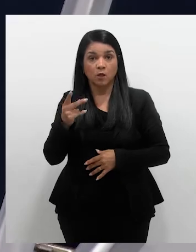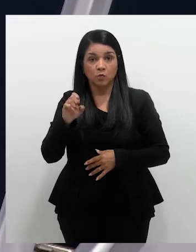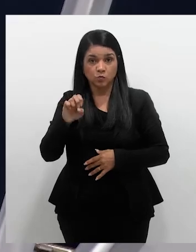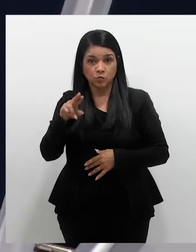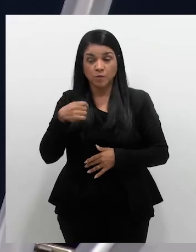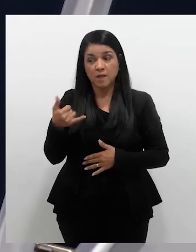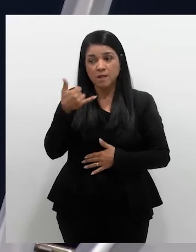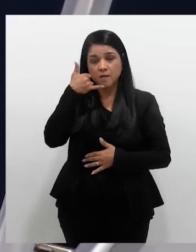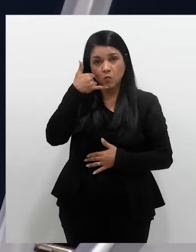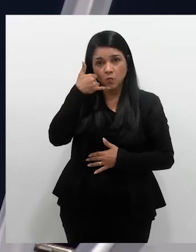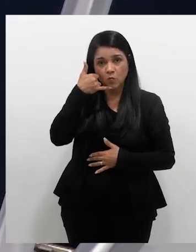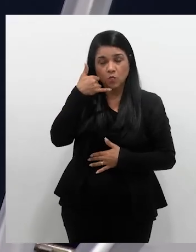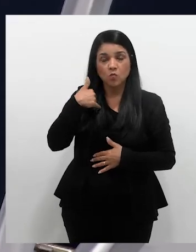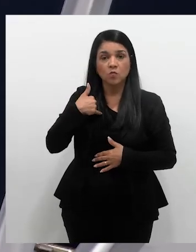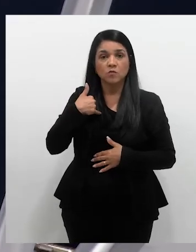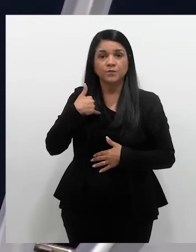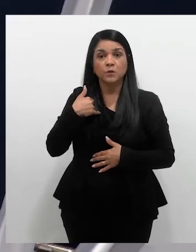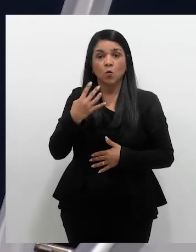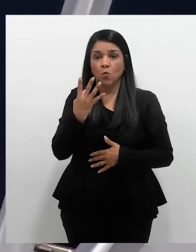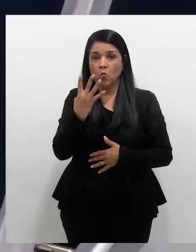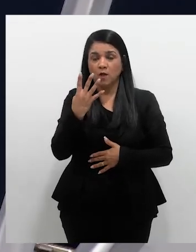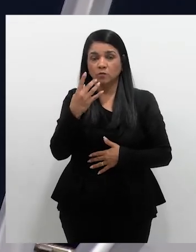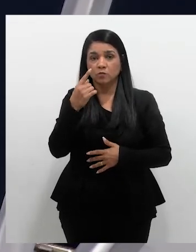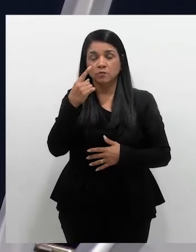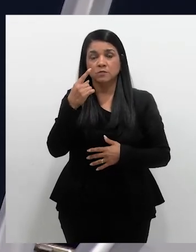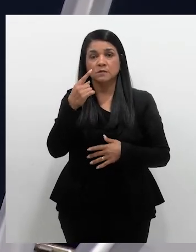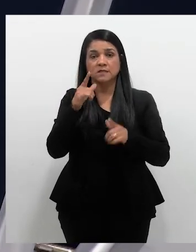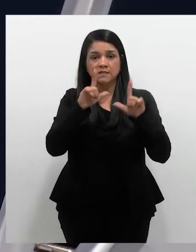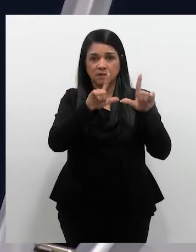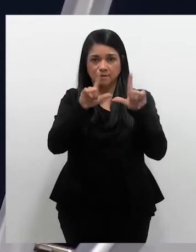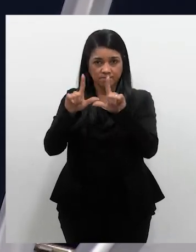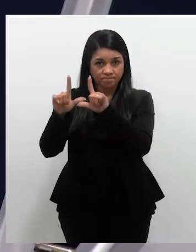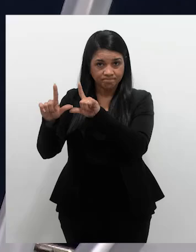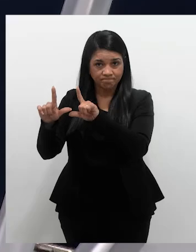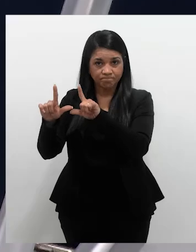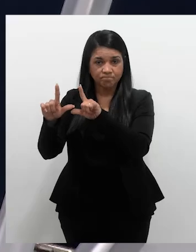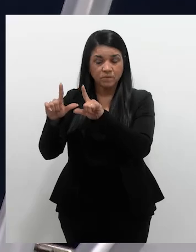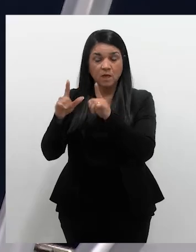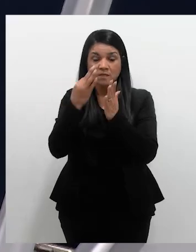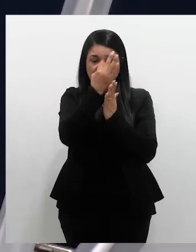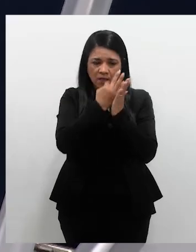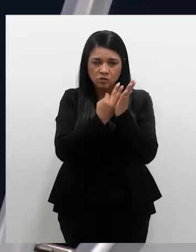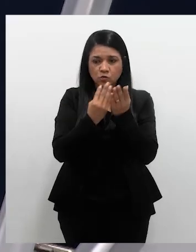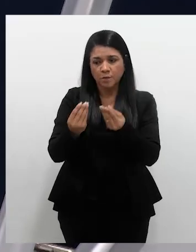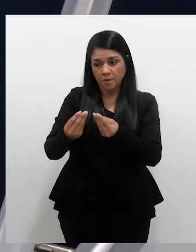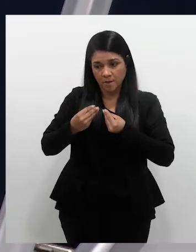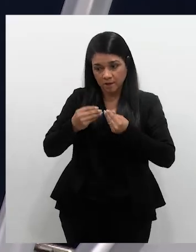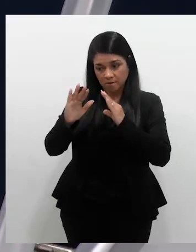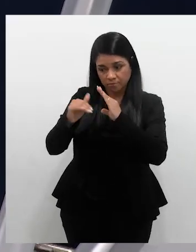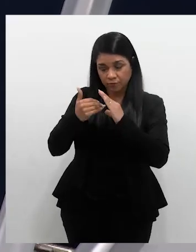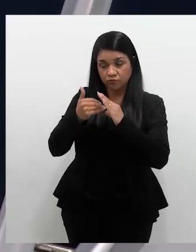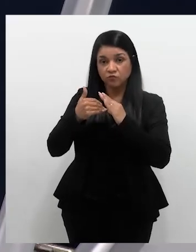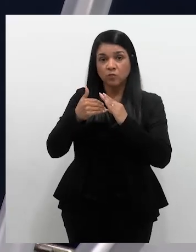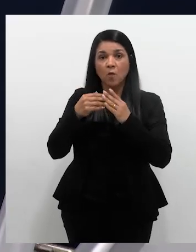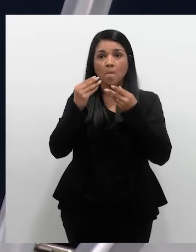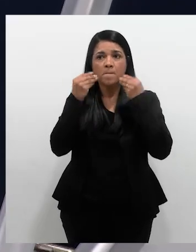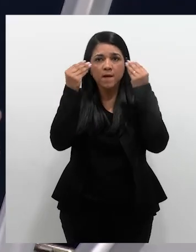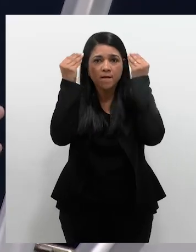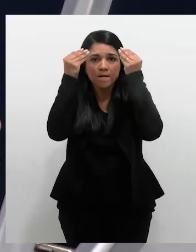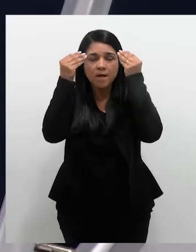ligou, eram 4 cenas. Aí eu falei assim, me manda as cenas. É o tempo de eu fazer uma maquiagem, botar um